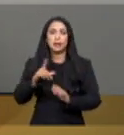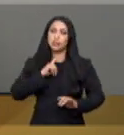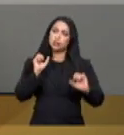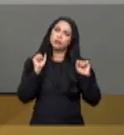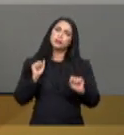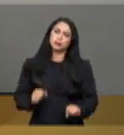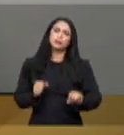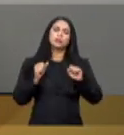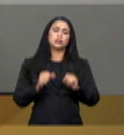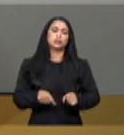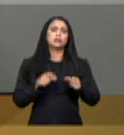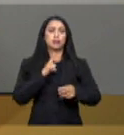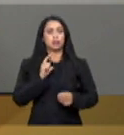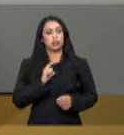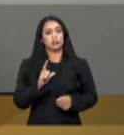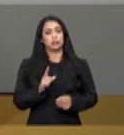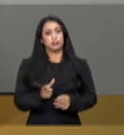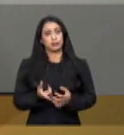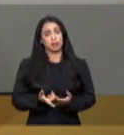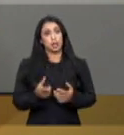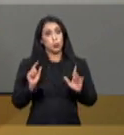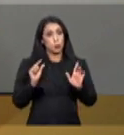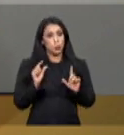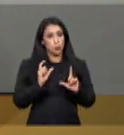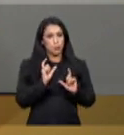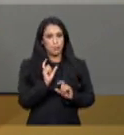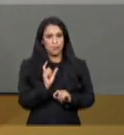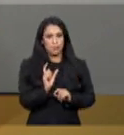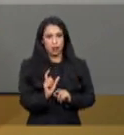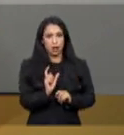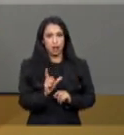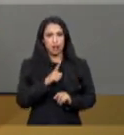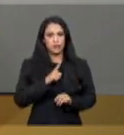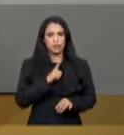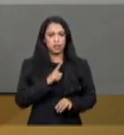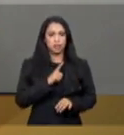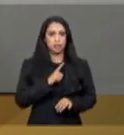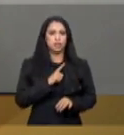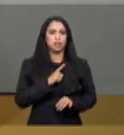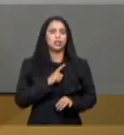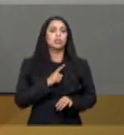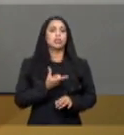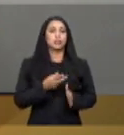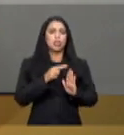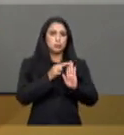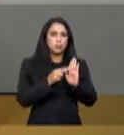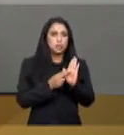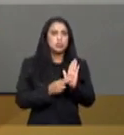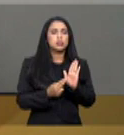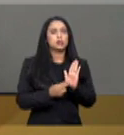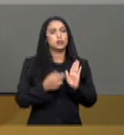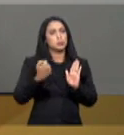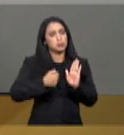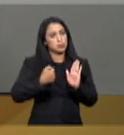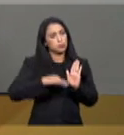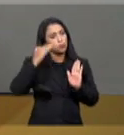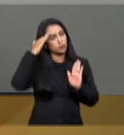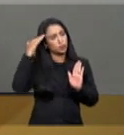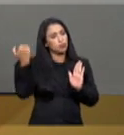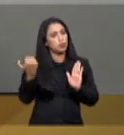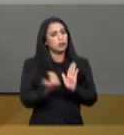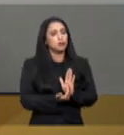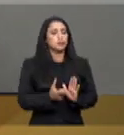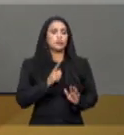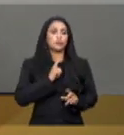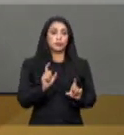574.606, embargante União, numa palavra, ministra Carmen Lúcia, alta carga normativa. E cita, é lapidar